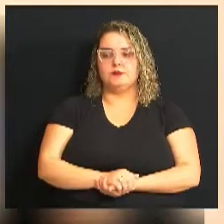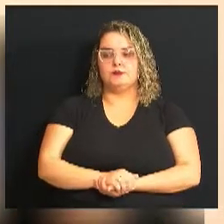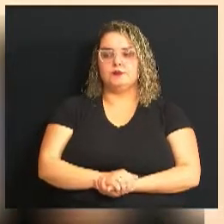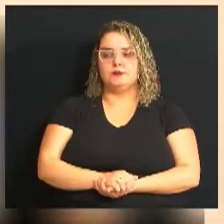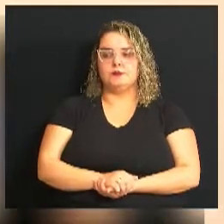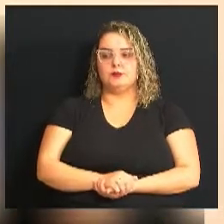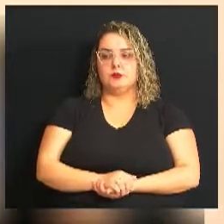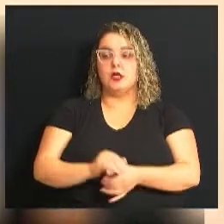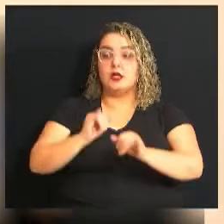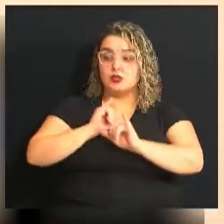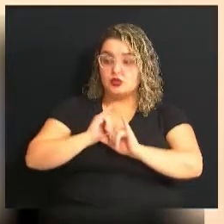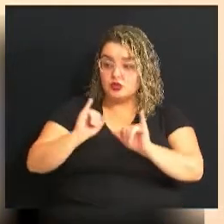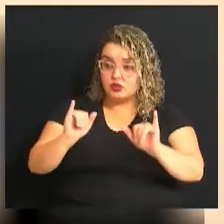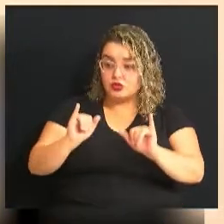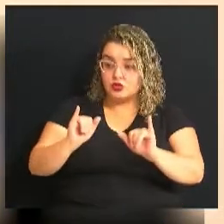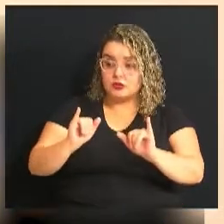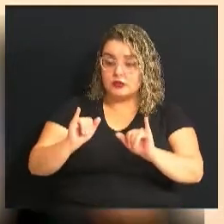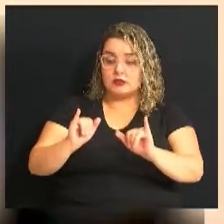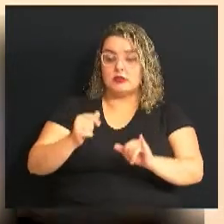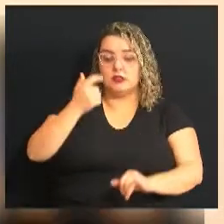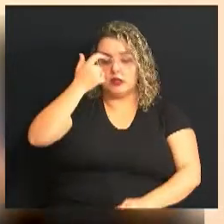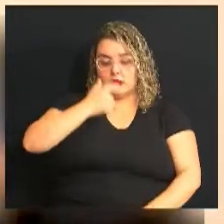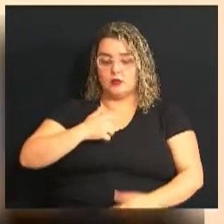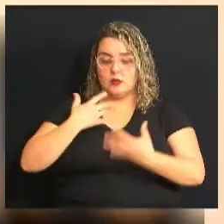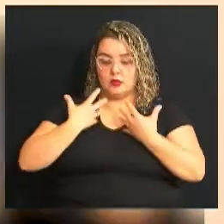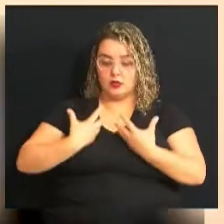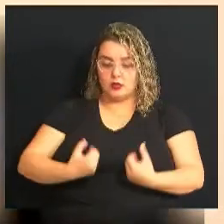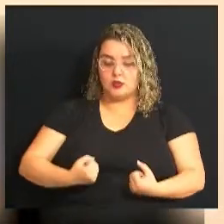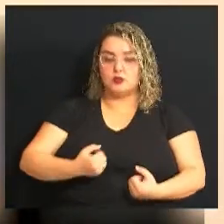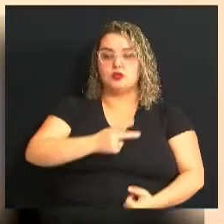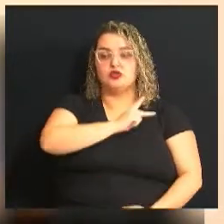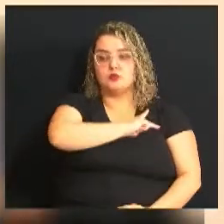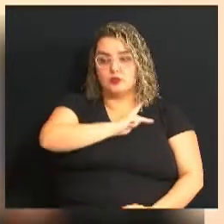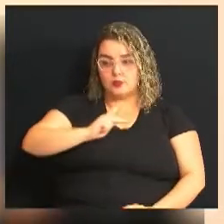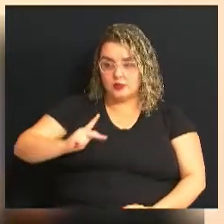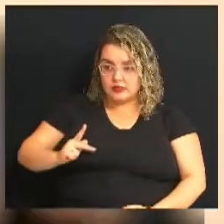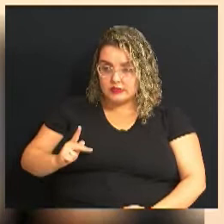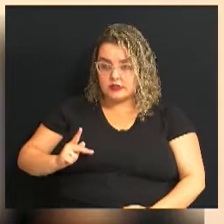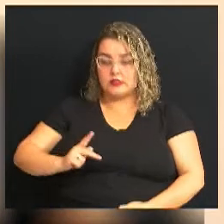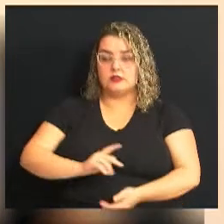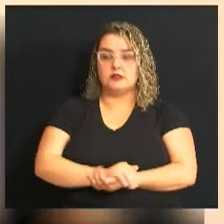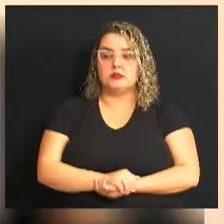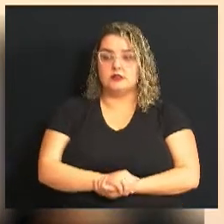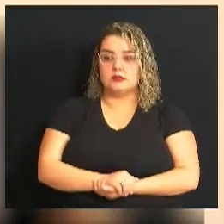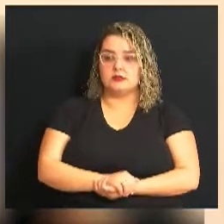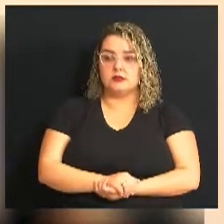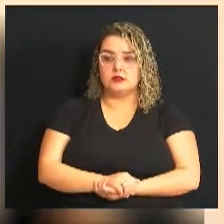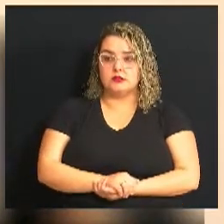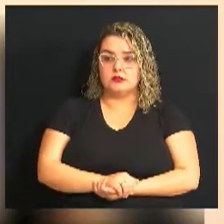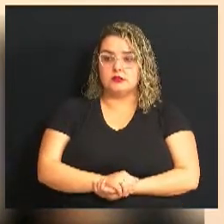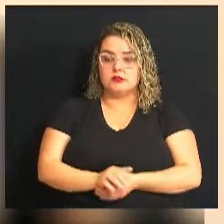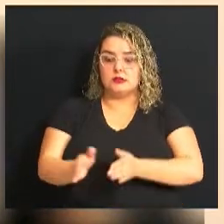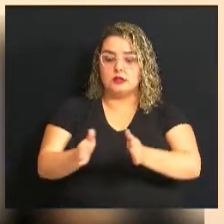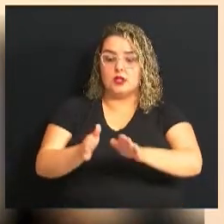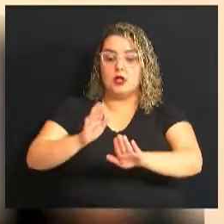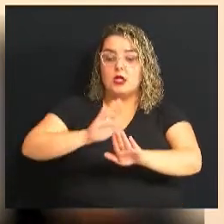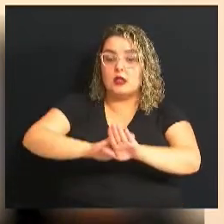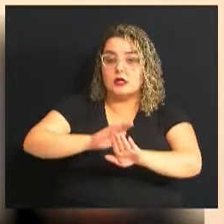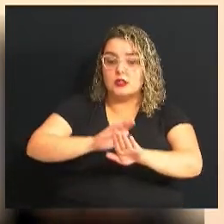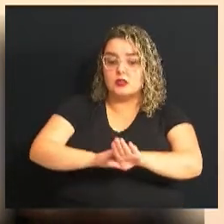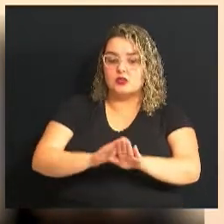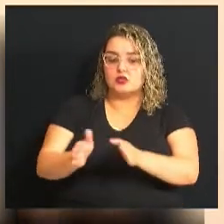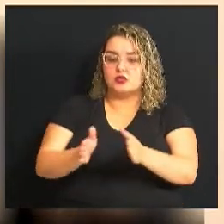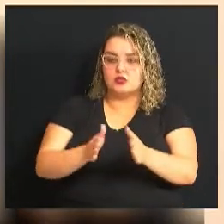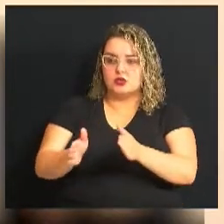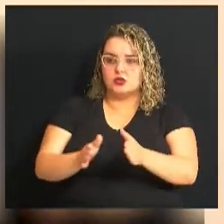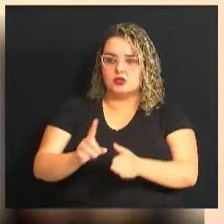Dizer que assumi hoje a presidência, estou presidente em exercício não